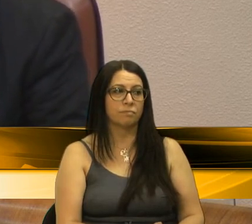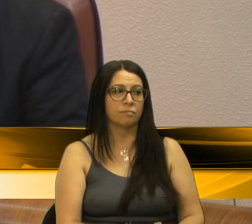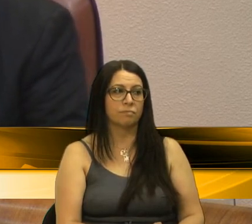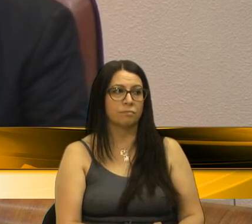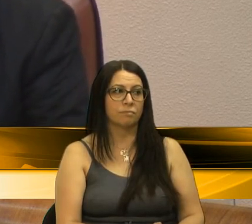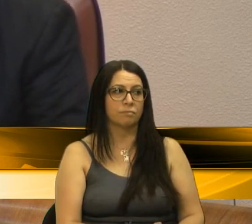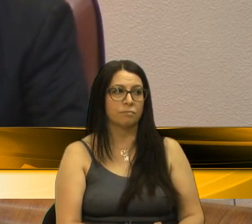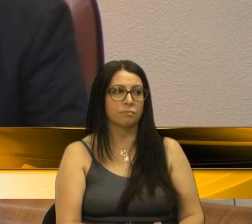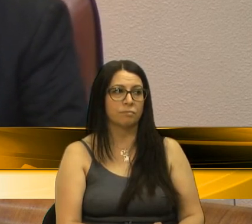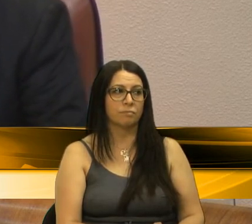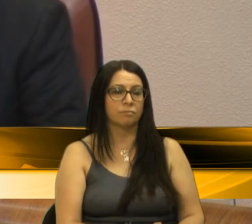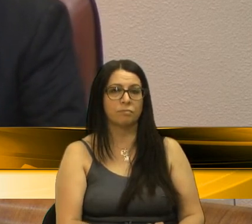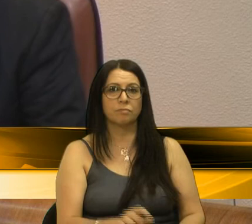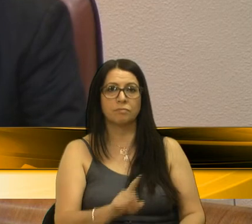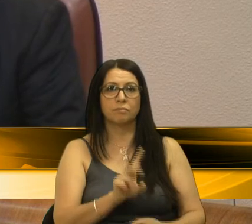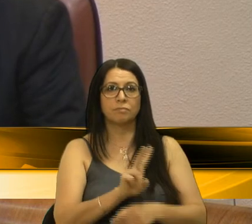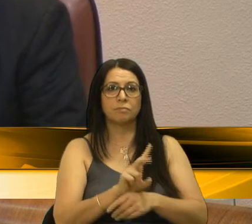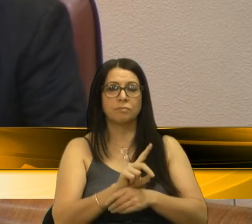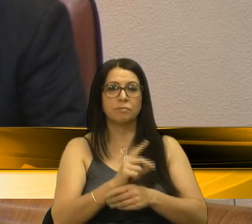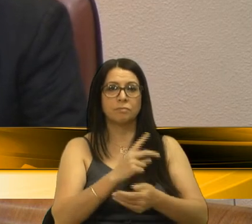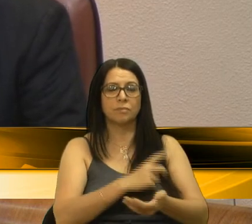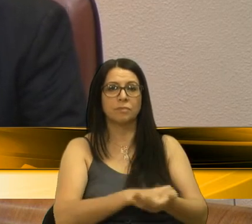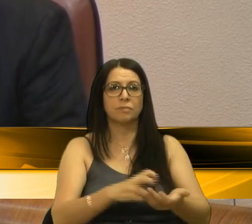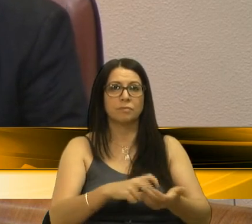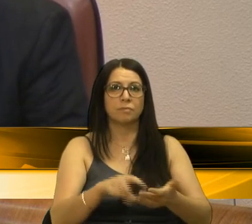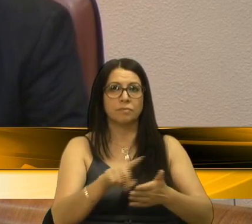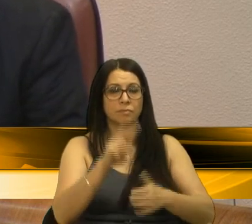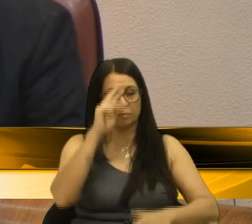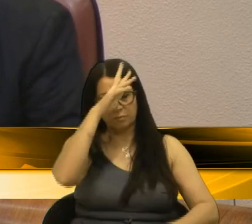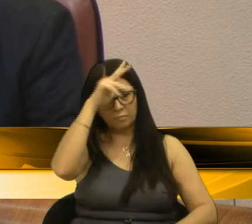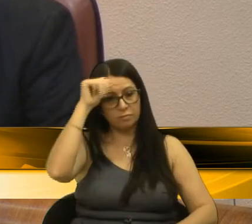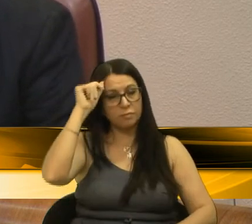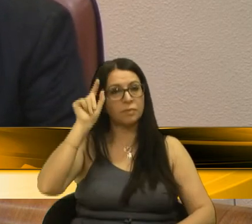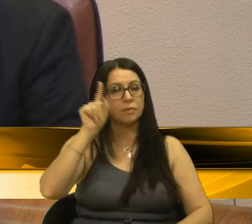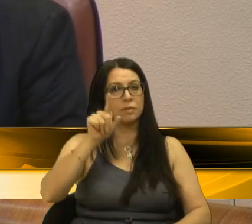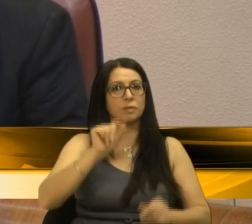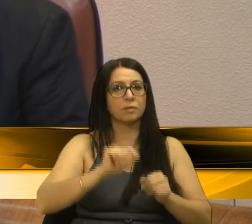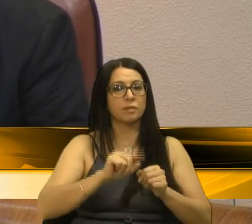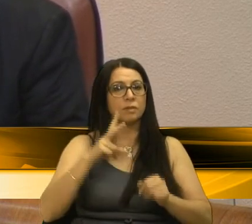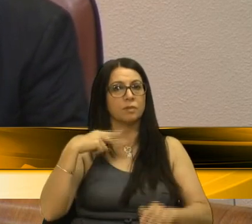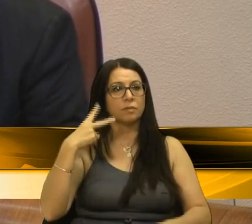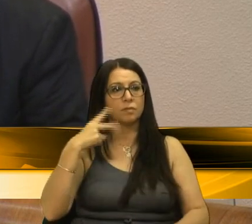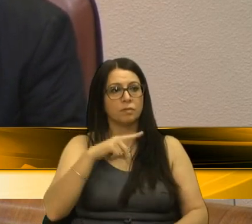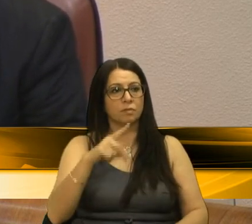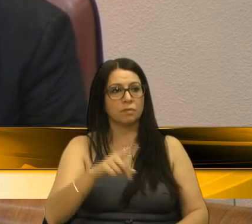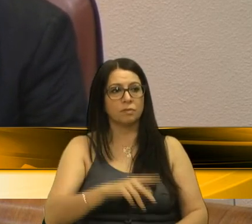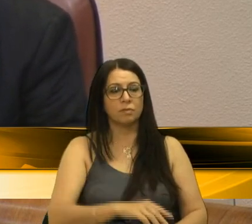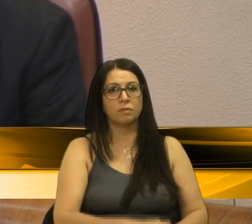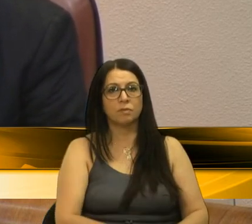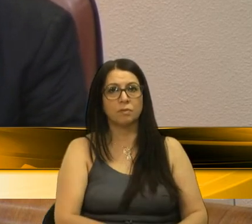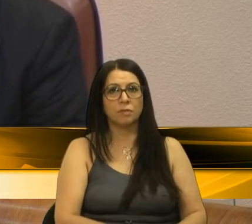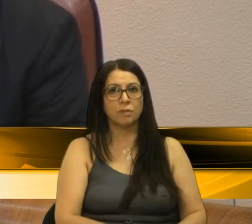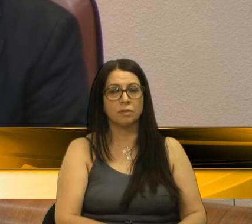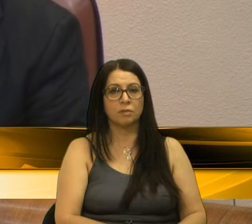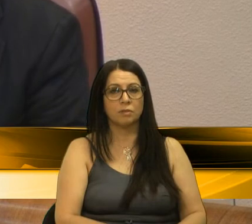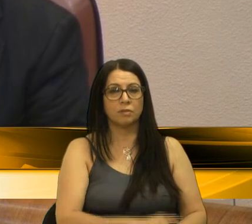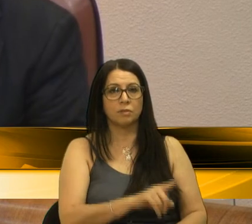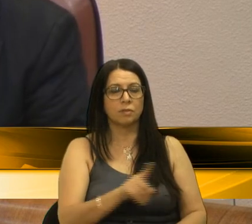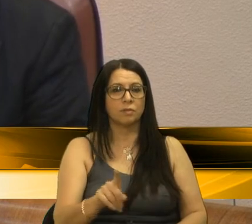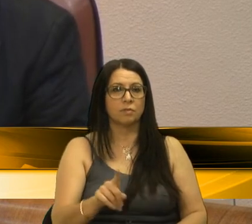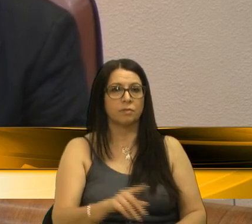Não obstante cuidar do processo de cassação de mandado de prefeito, aplica-se aos vereadores nos termos do artigo 7º deste diploma